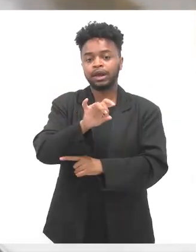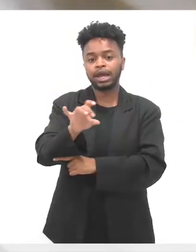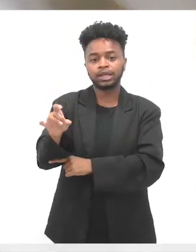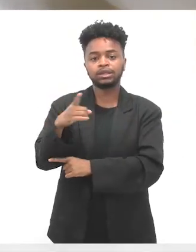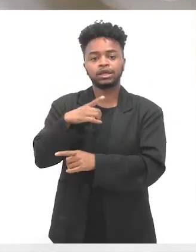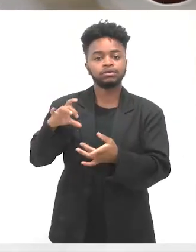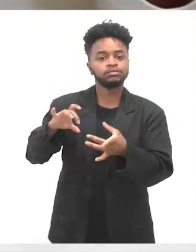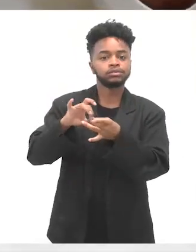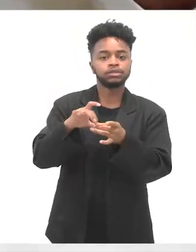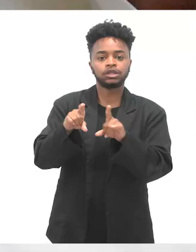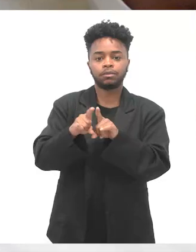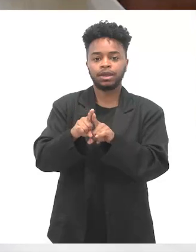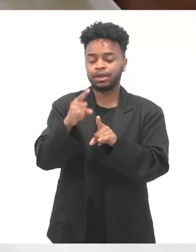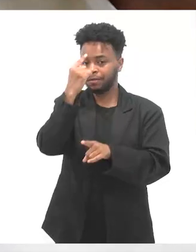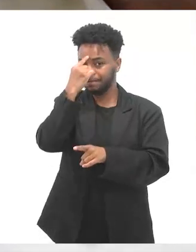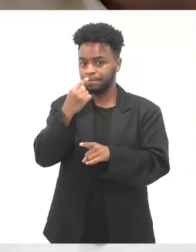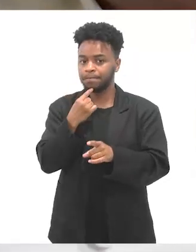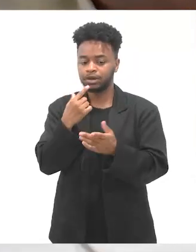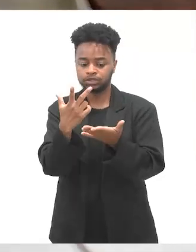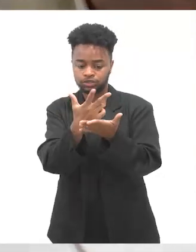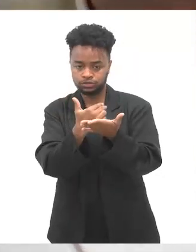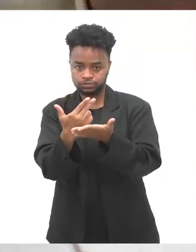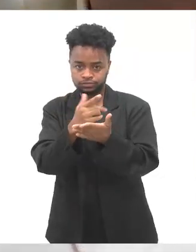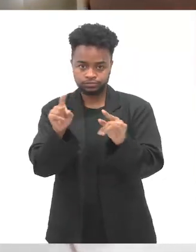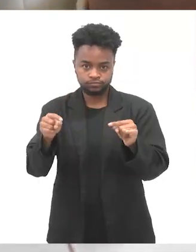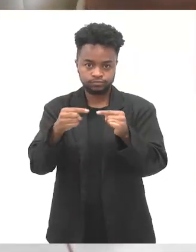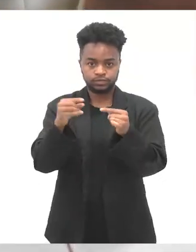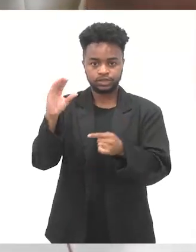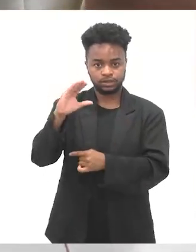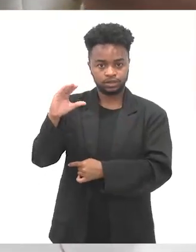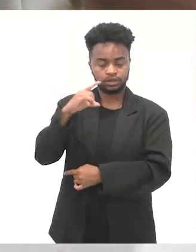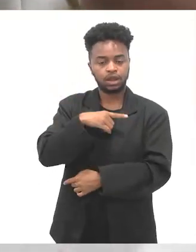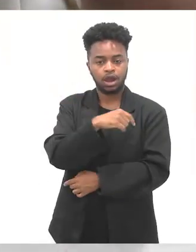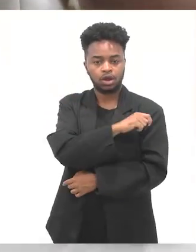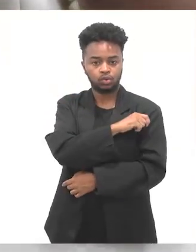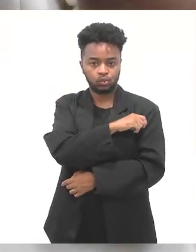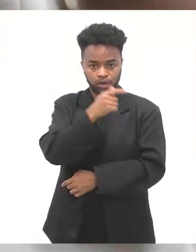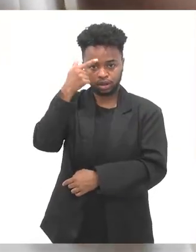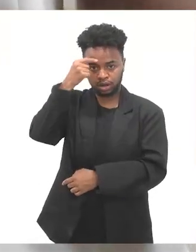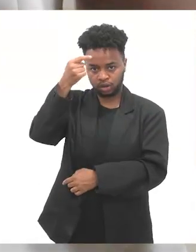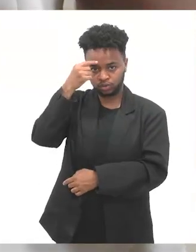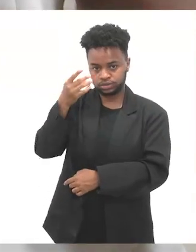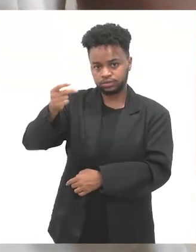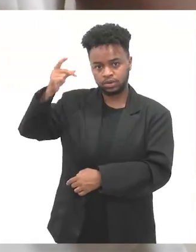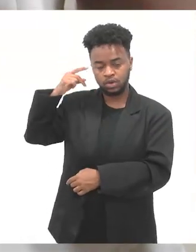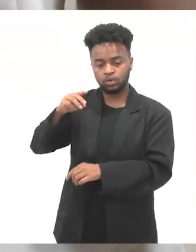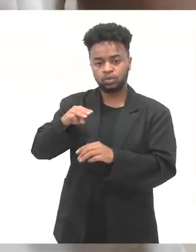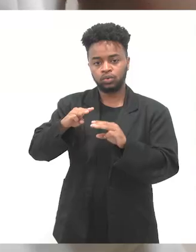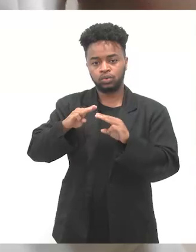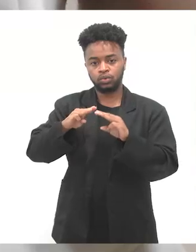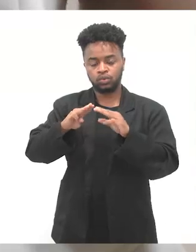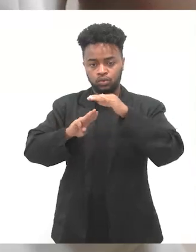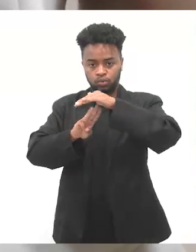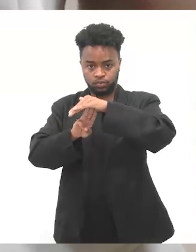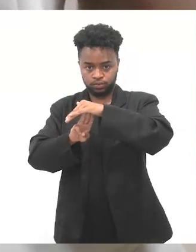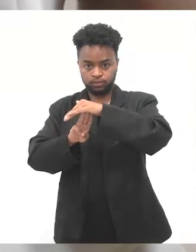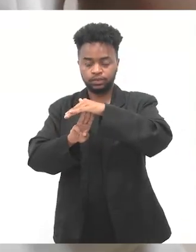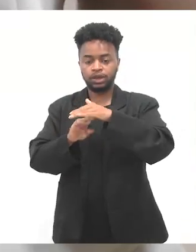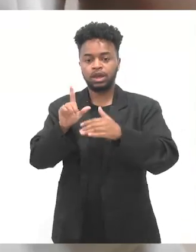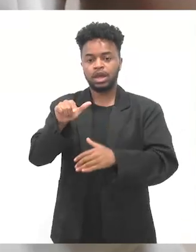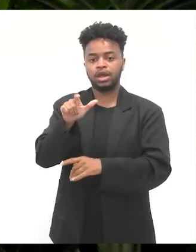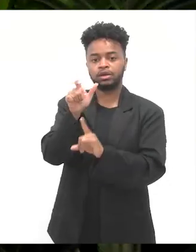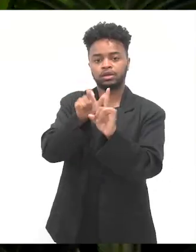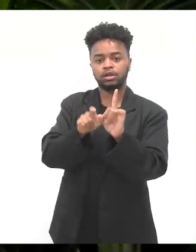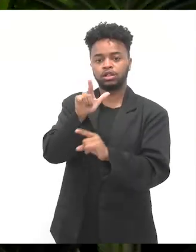também é acompanhado por ilustrações científicas. Um aluno da graduação, à época ele estava na graduação do Museu Nacional, que é o Lucas